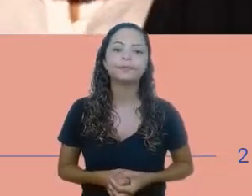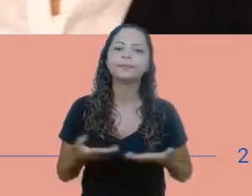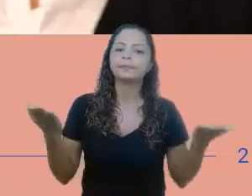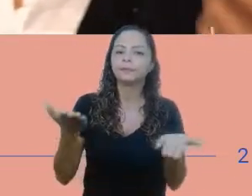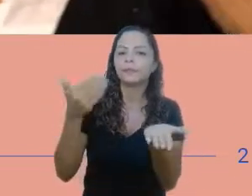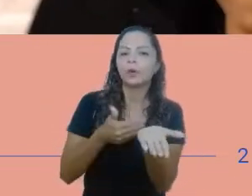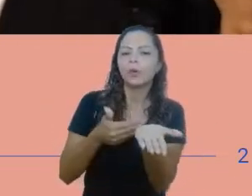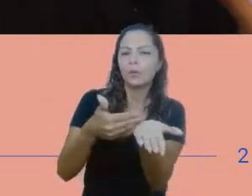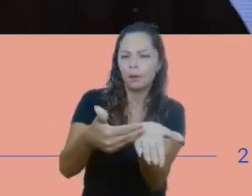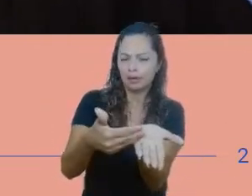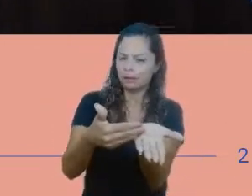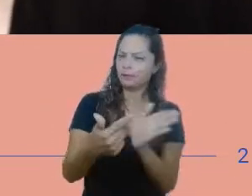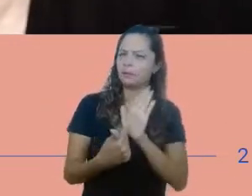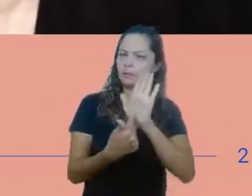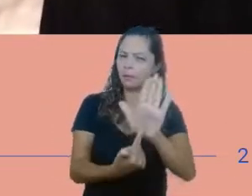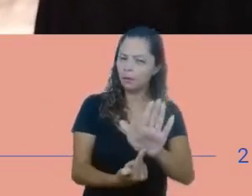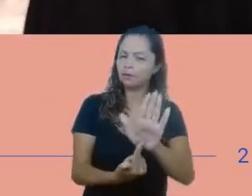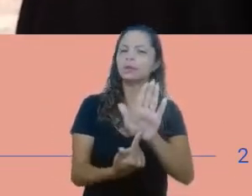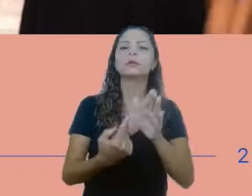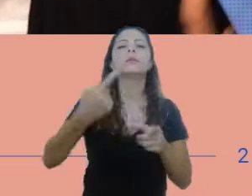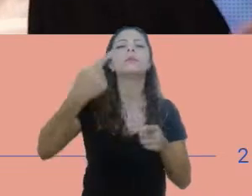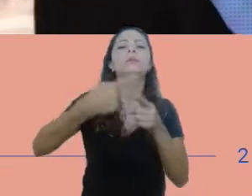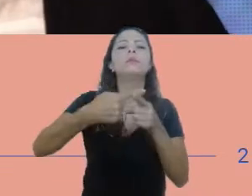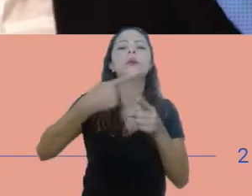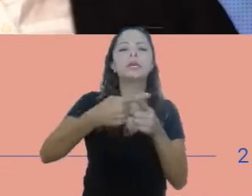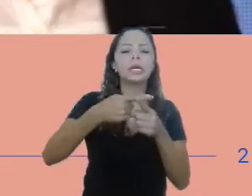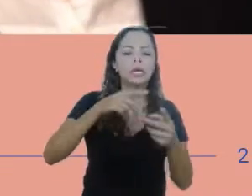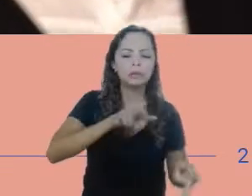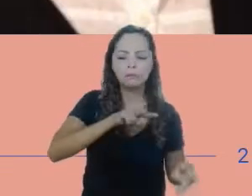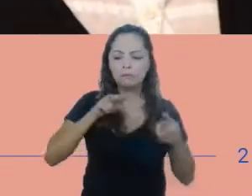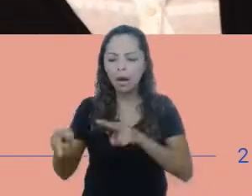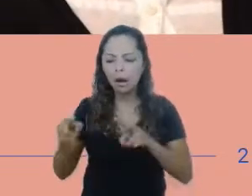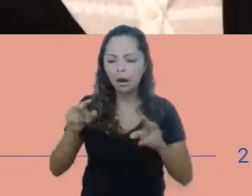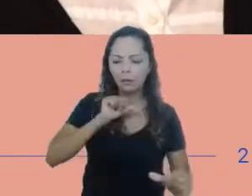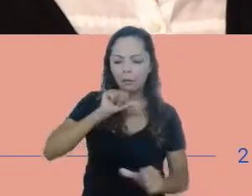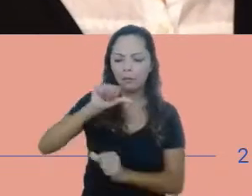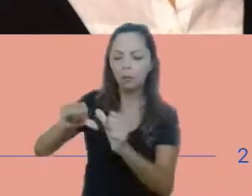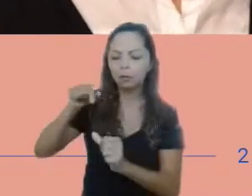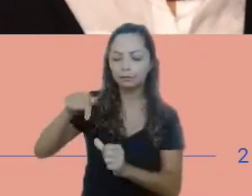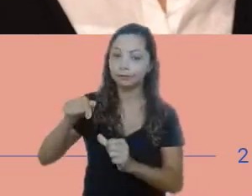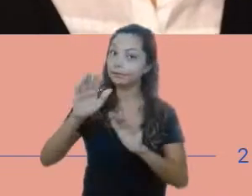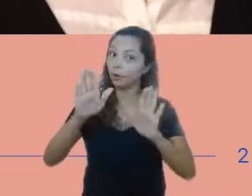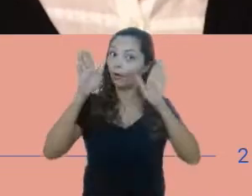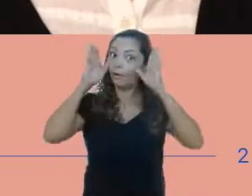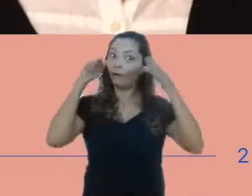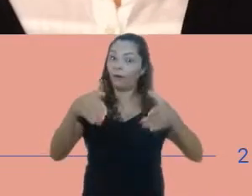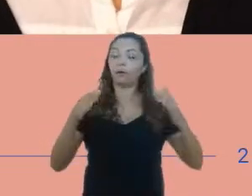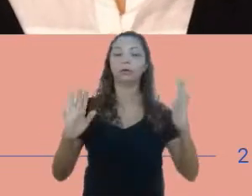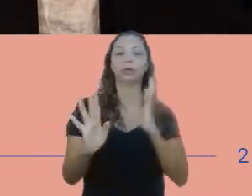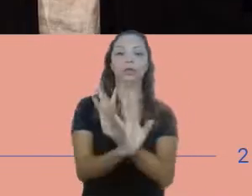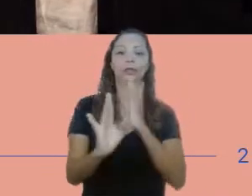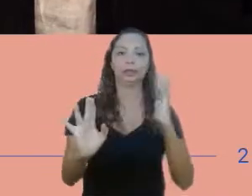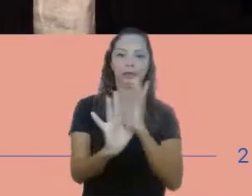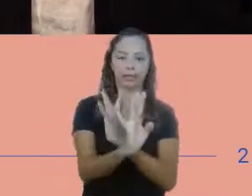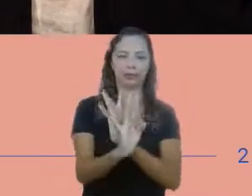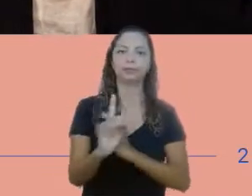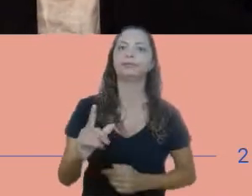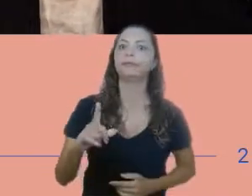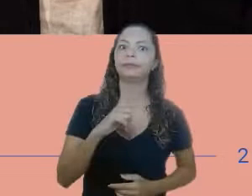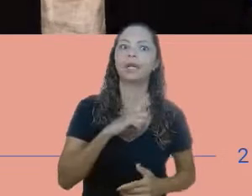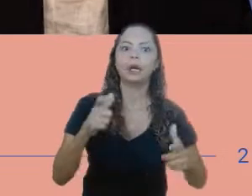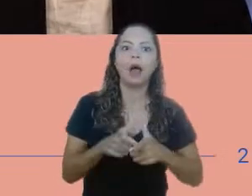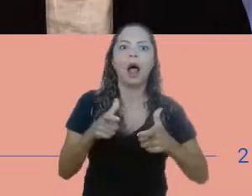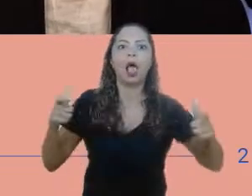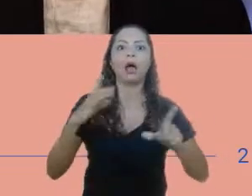contexto do porquê da transição principalmente no olhar da cidade a população Global quadriplicou nos